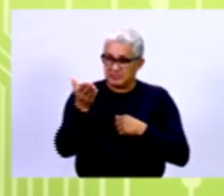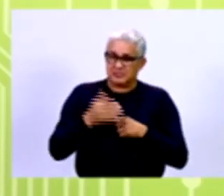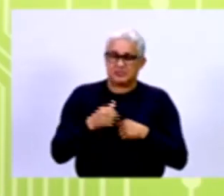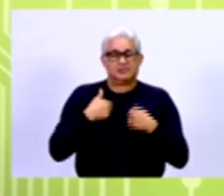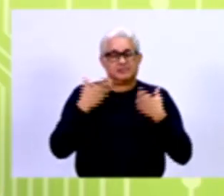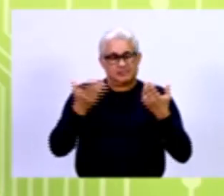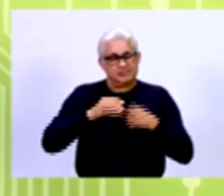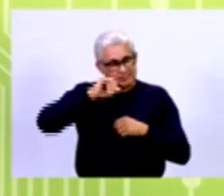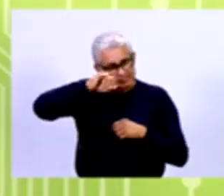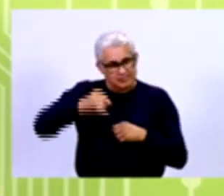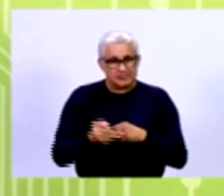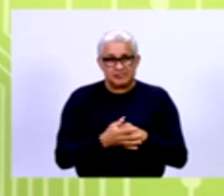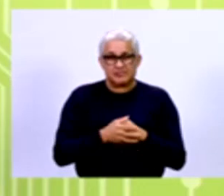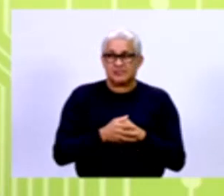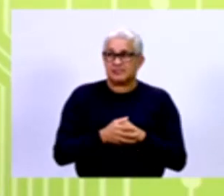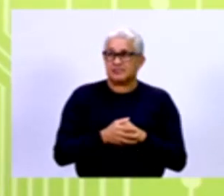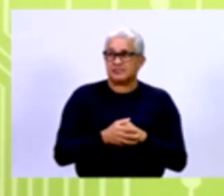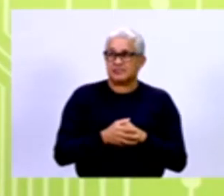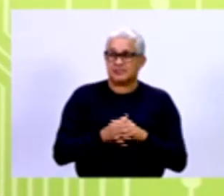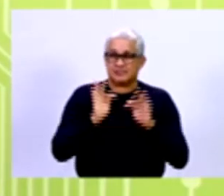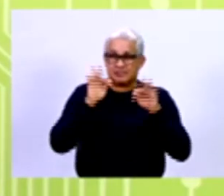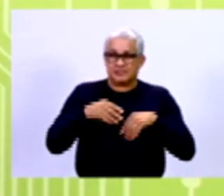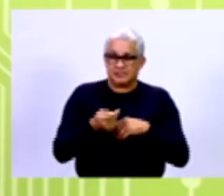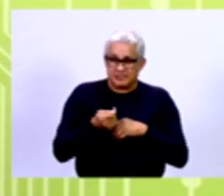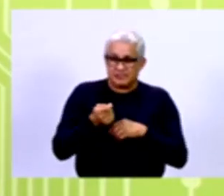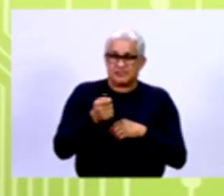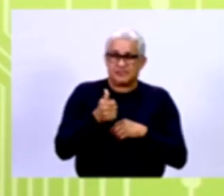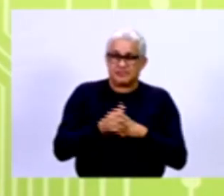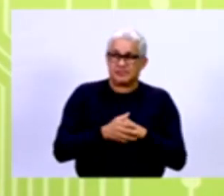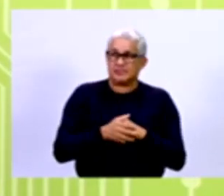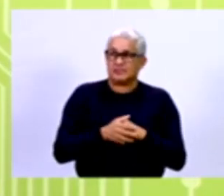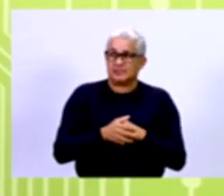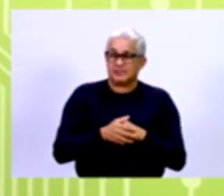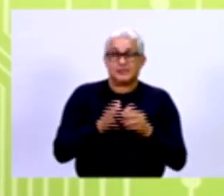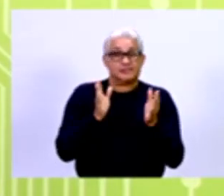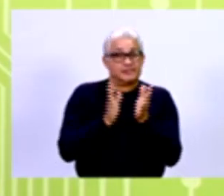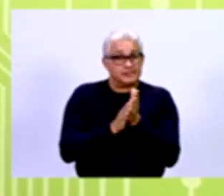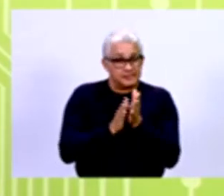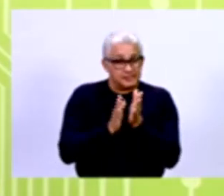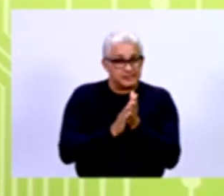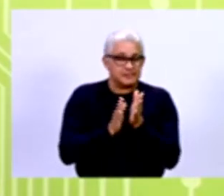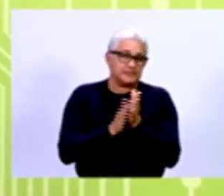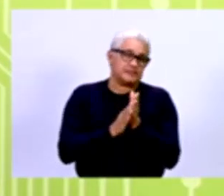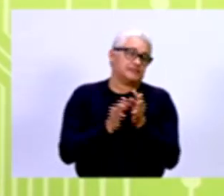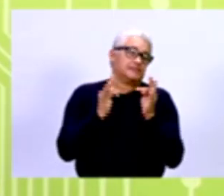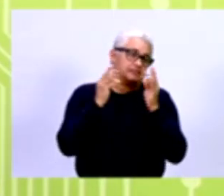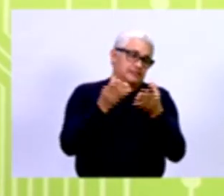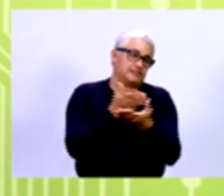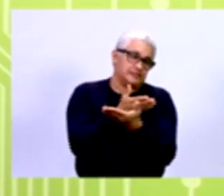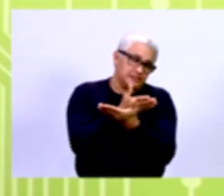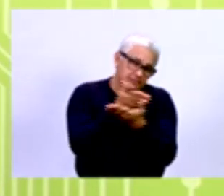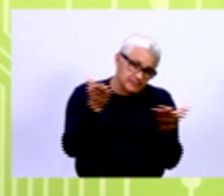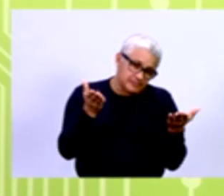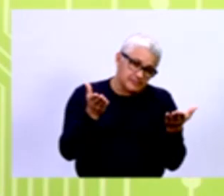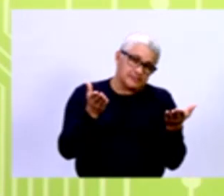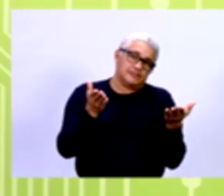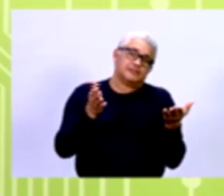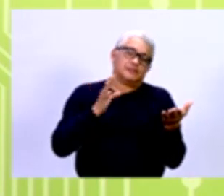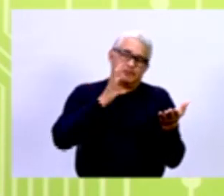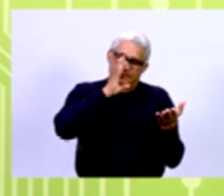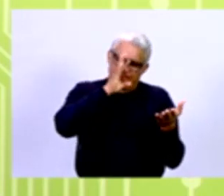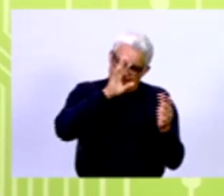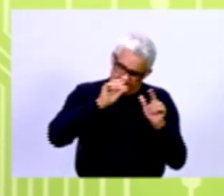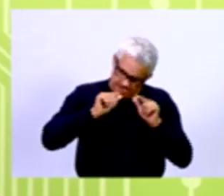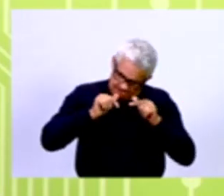quero aproveitar já, nós estamos caminhando para encerrar, eu quero parabenizar a todos vocês pela garra e por